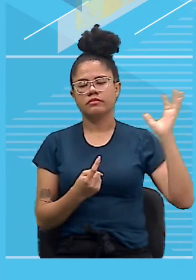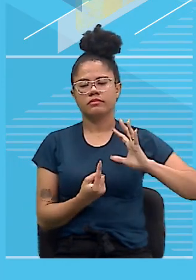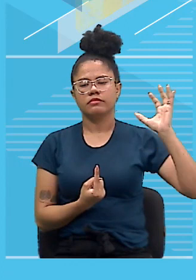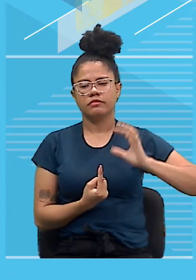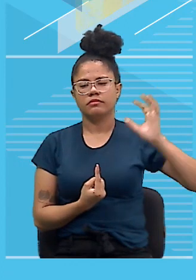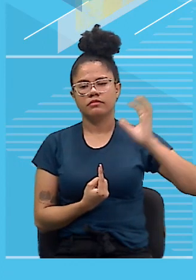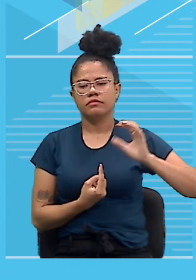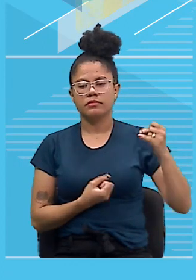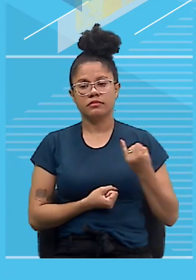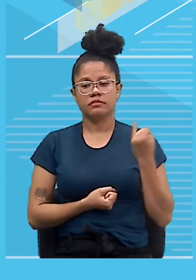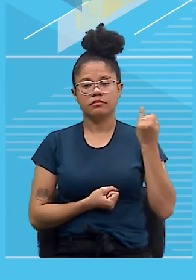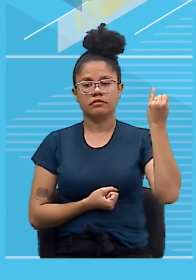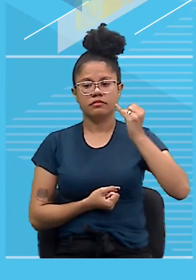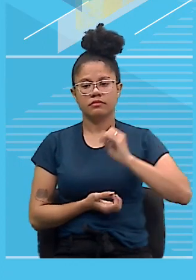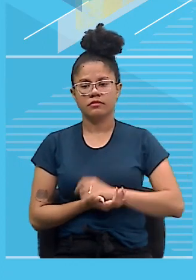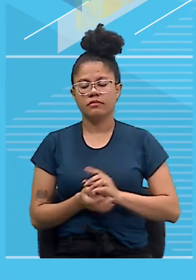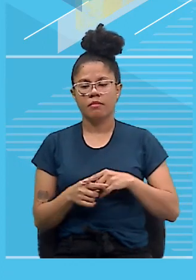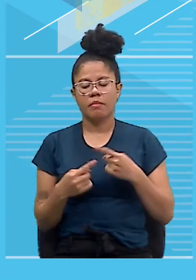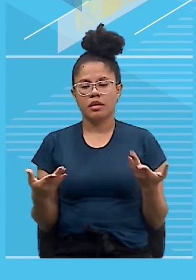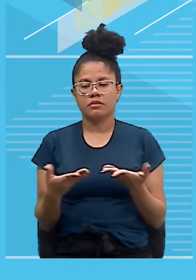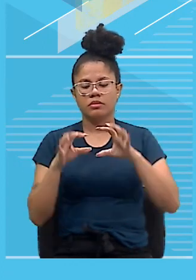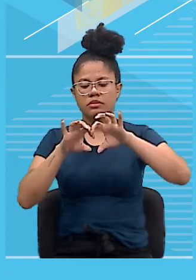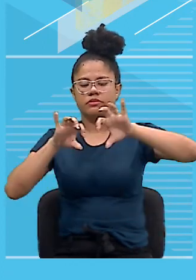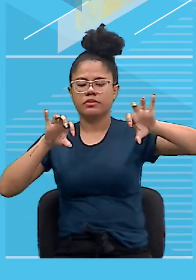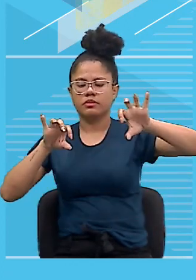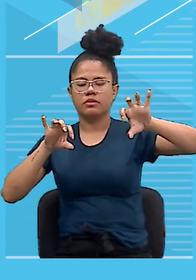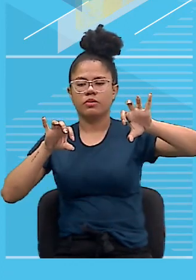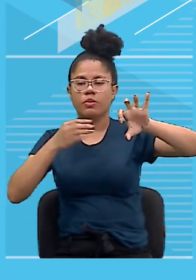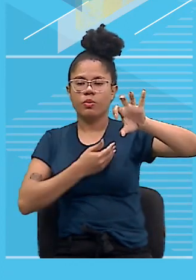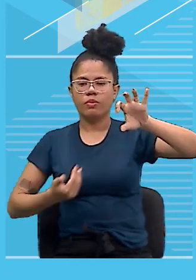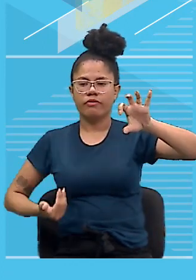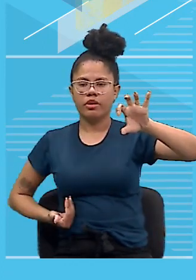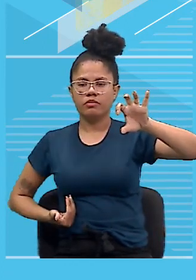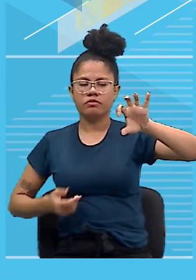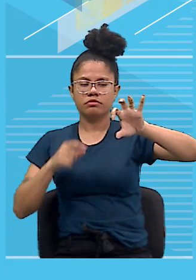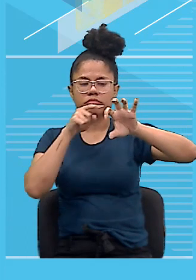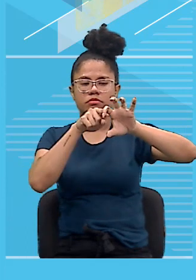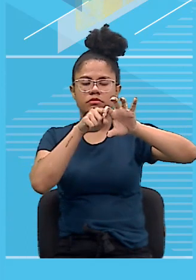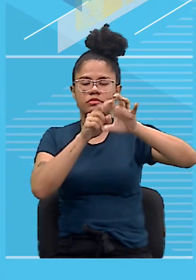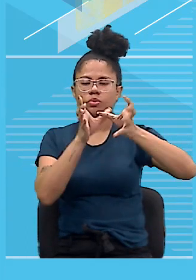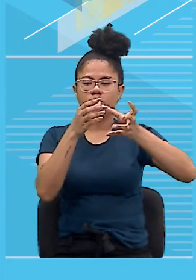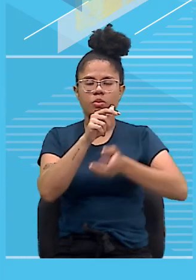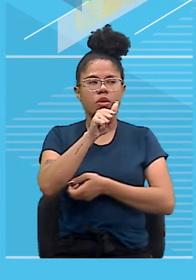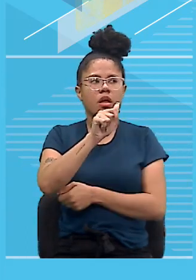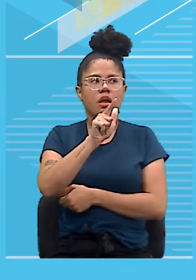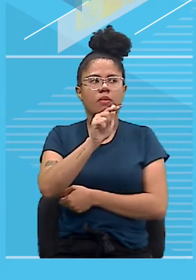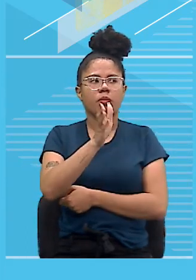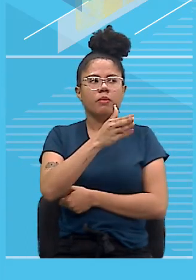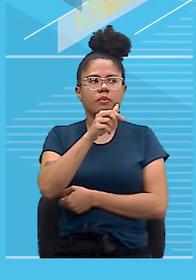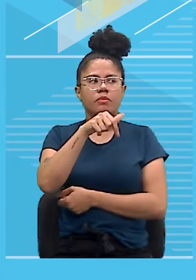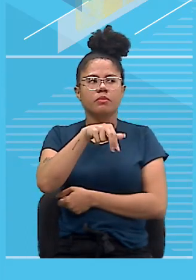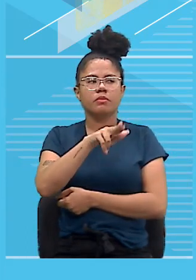dividido dividido entre o governo e entre o grupo al-qaeda meu